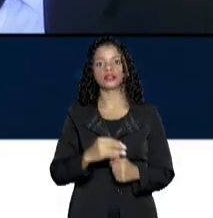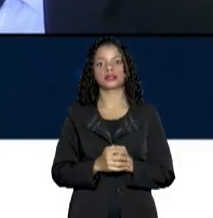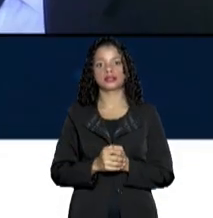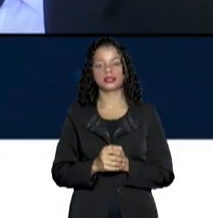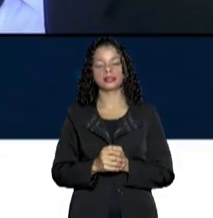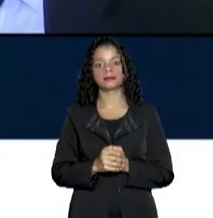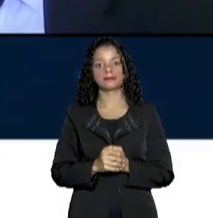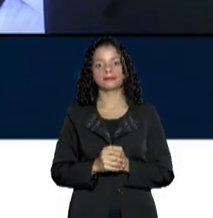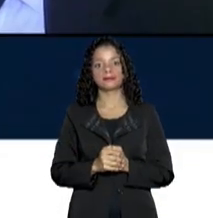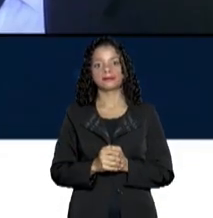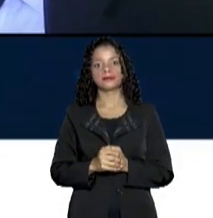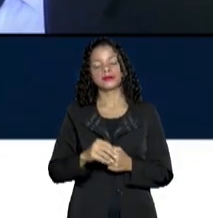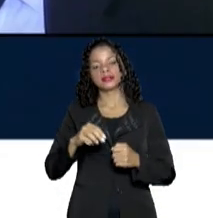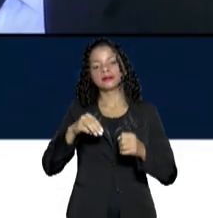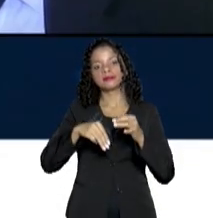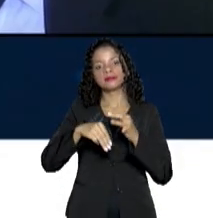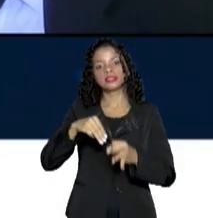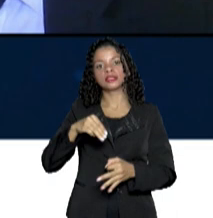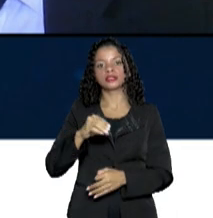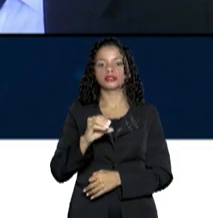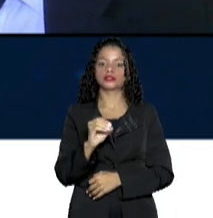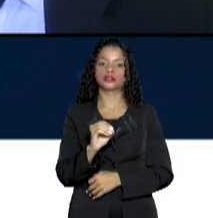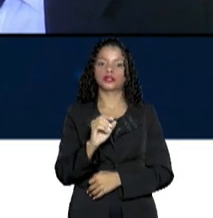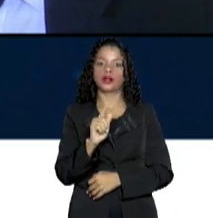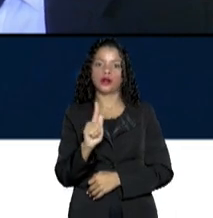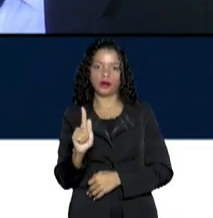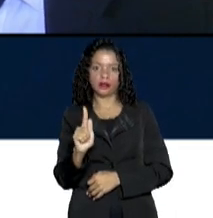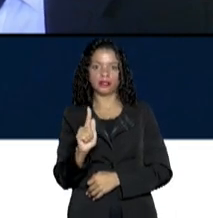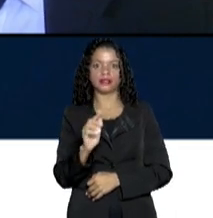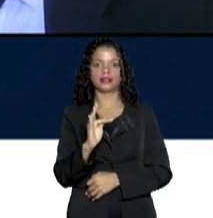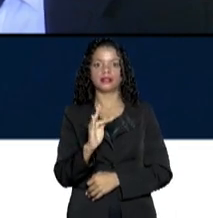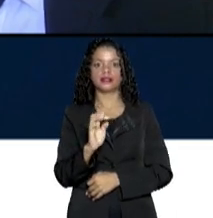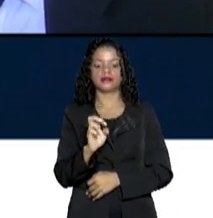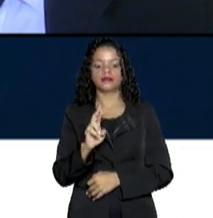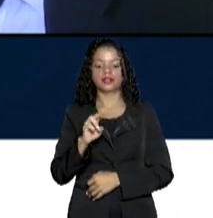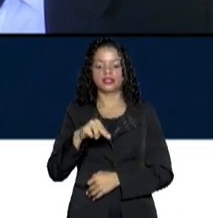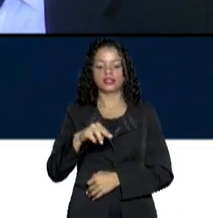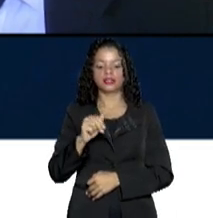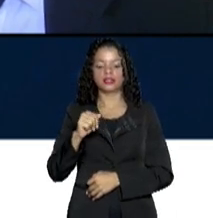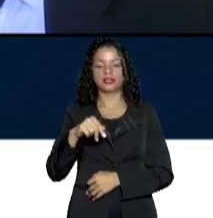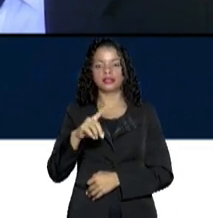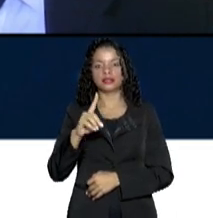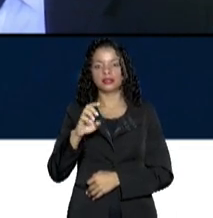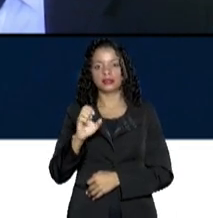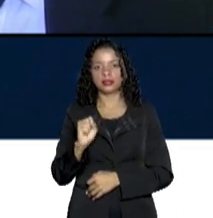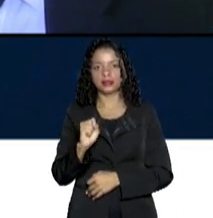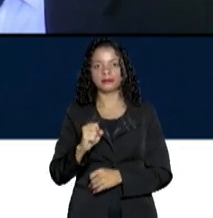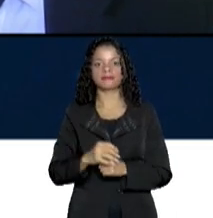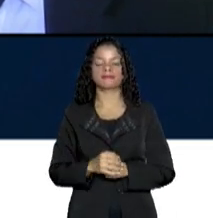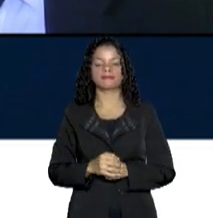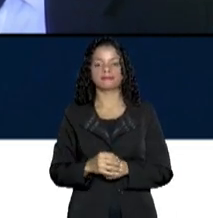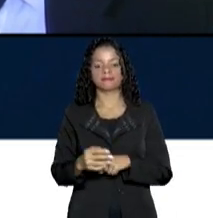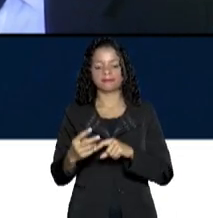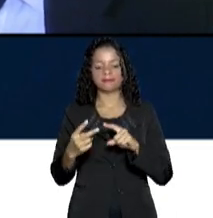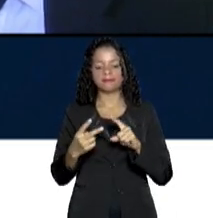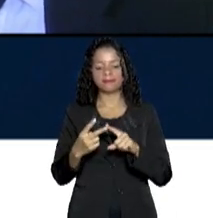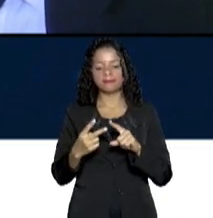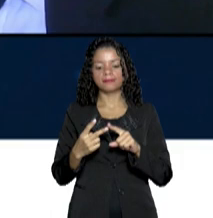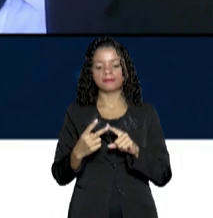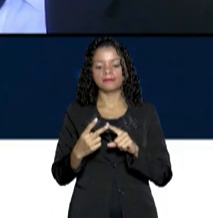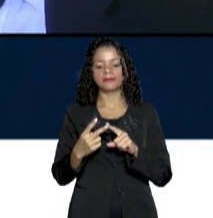evento realizado de forma online reuniu magistrados servidores do Poder Judiciário organizações públicas e privadas